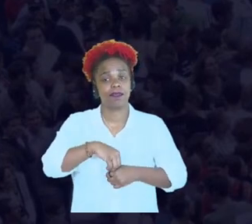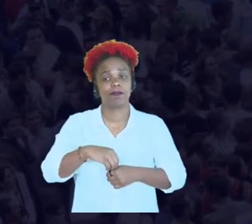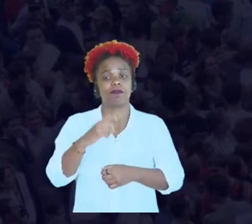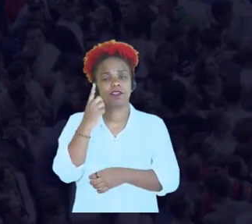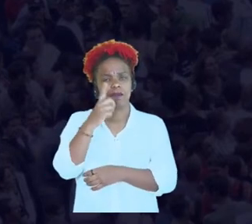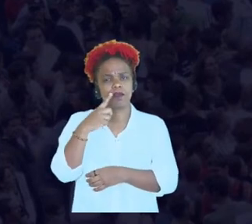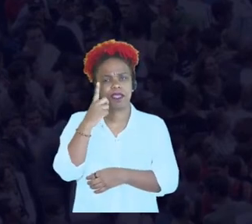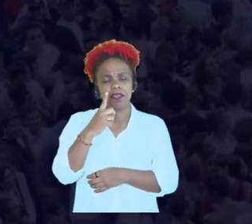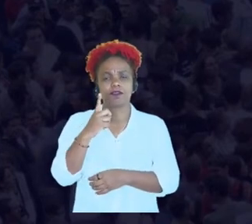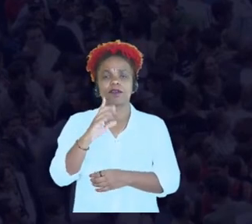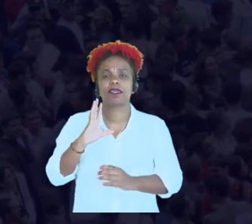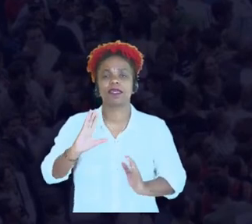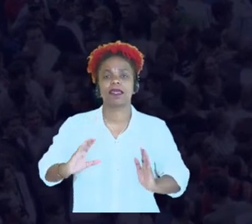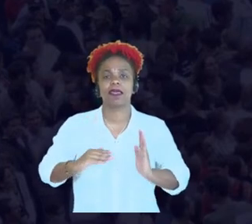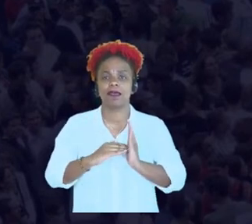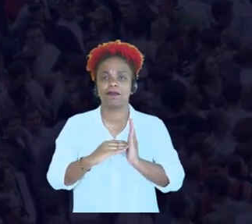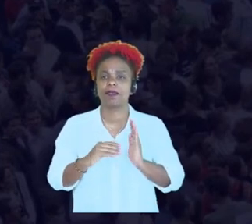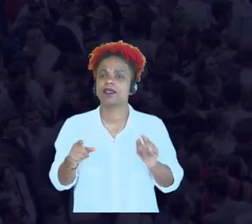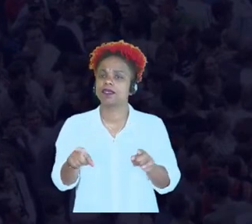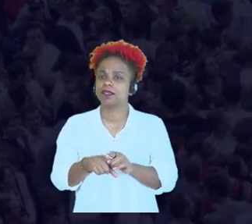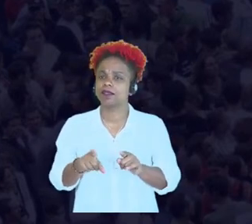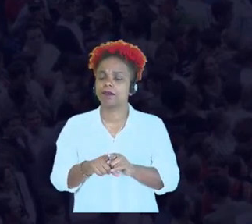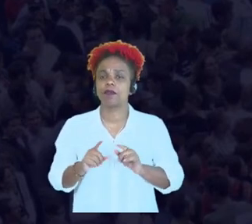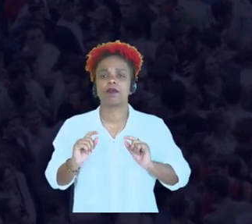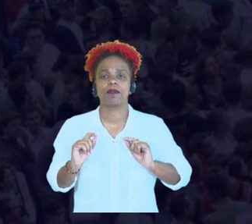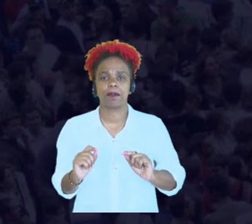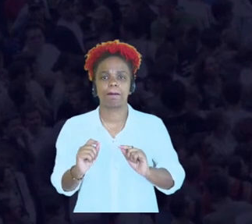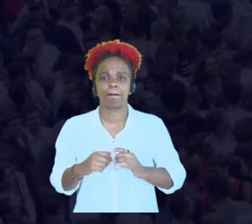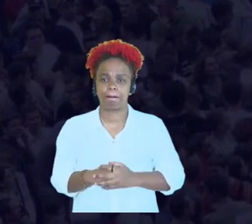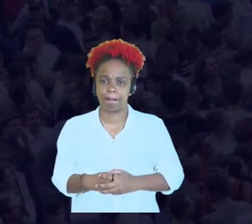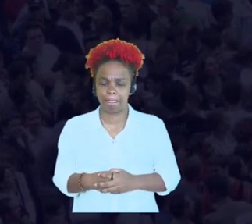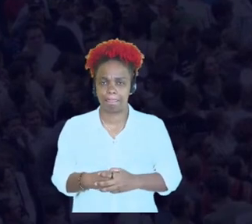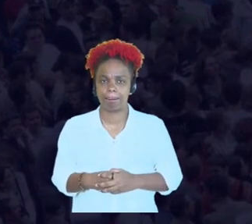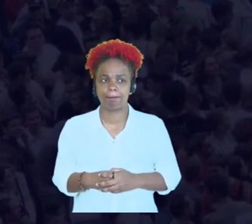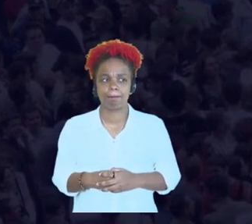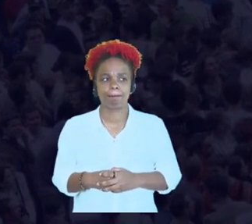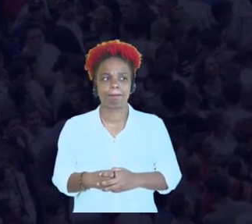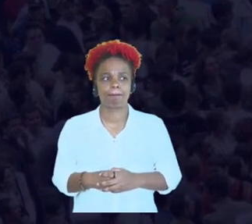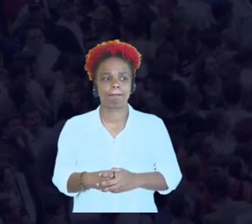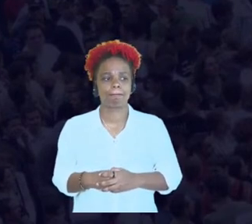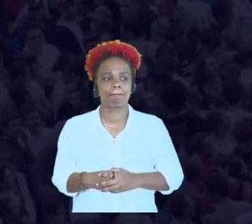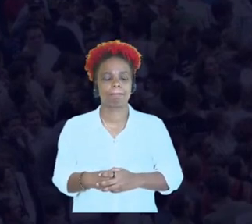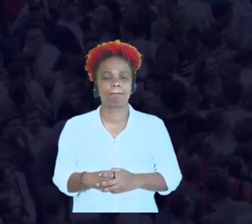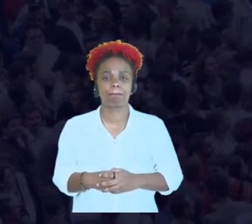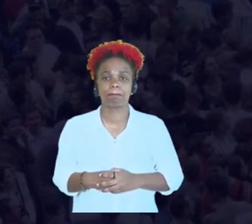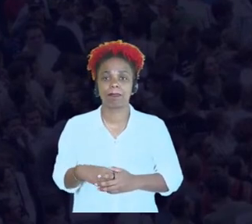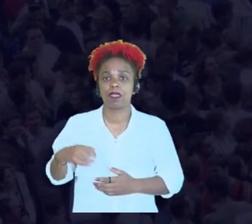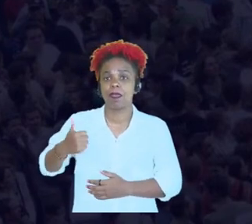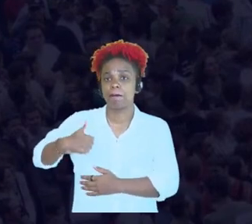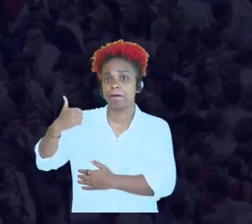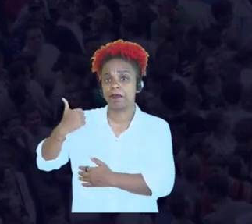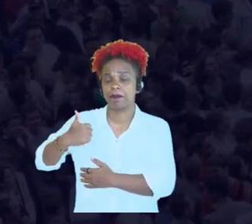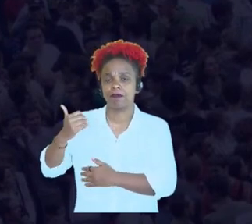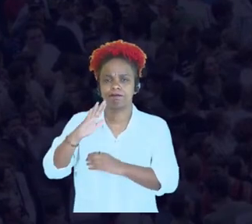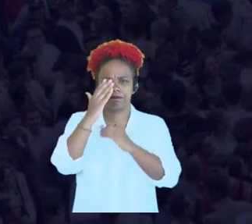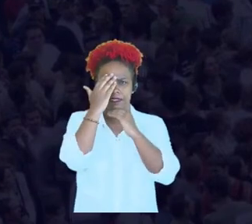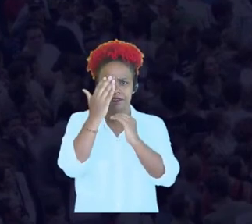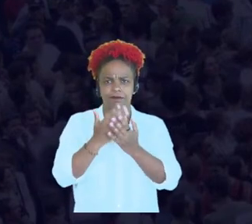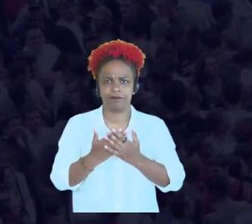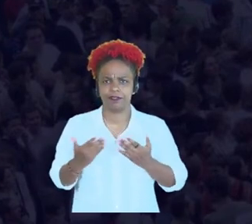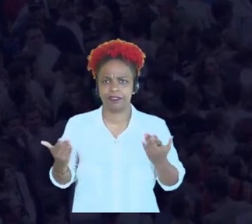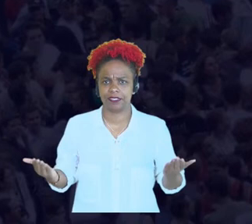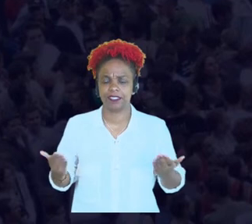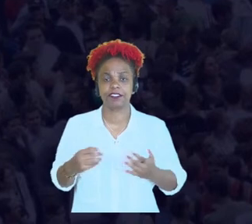Deputados e com a partir de um mínimo que é essa cláusula de desempenho, certo? Bom, primeiro eu quero agradecer ao